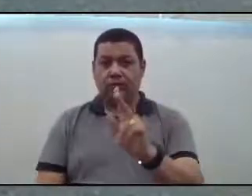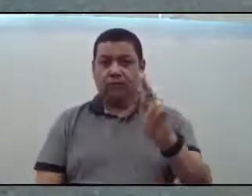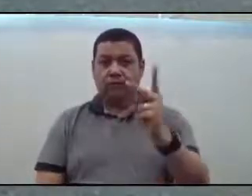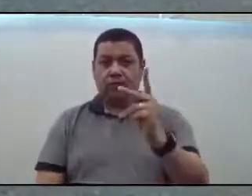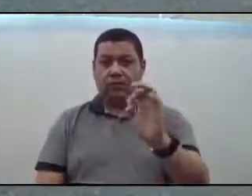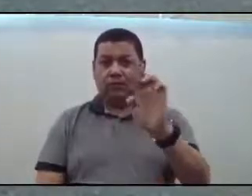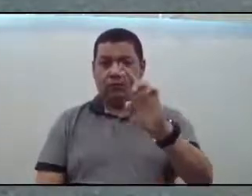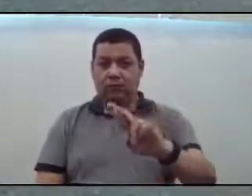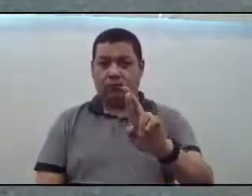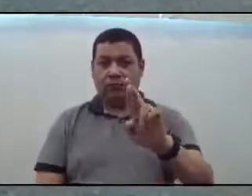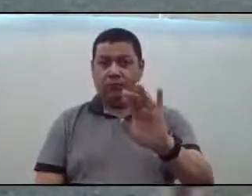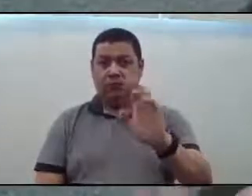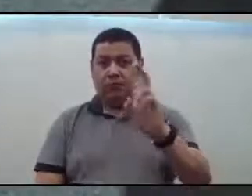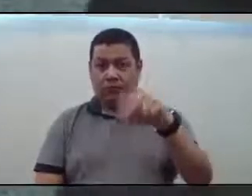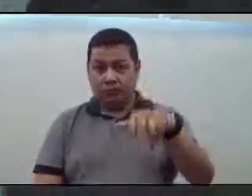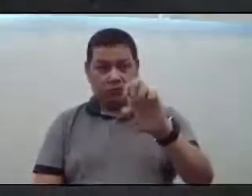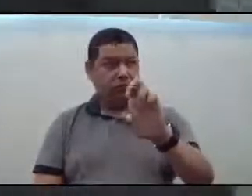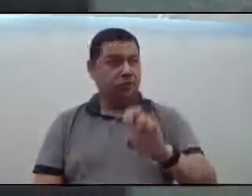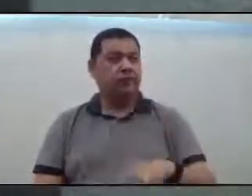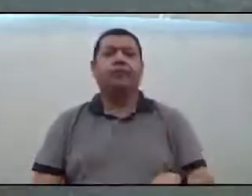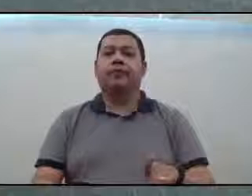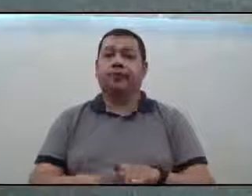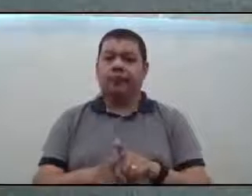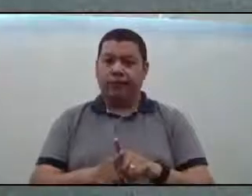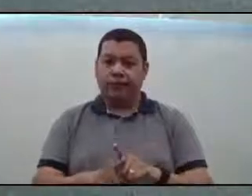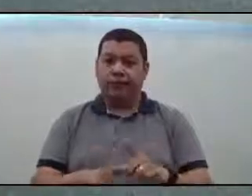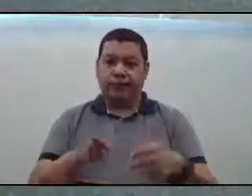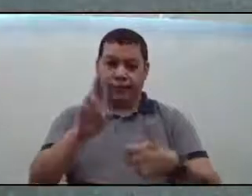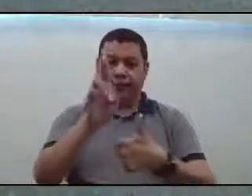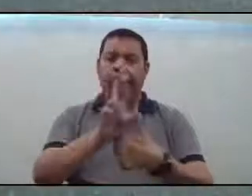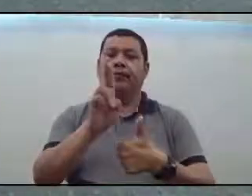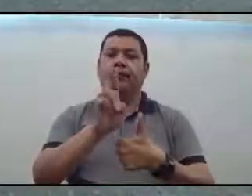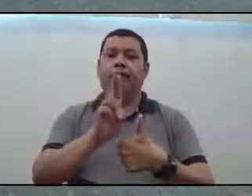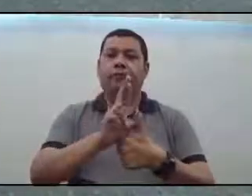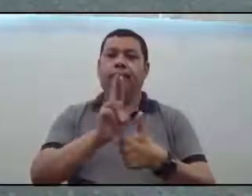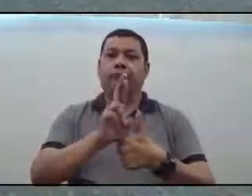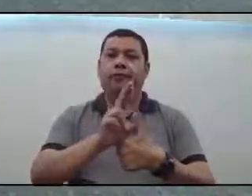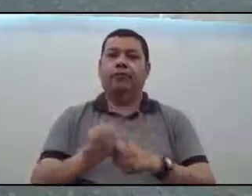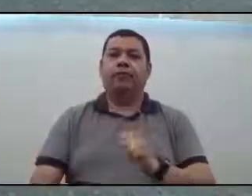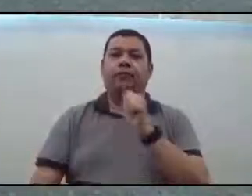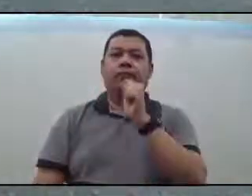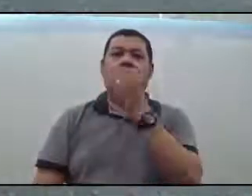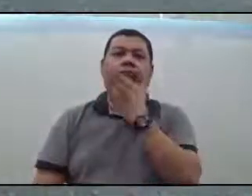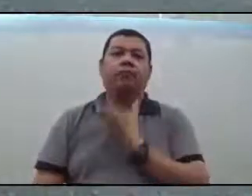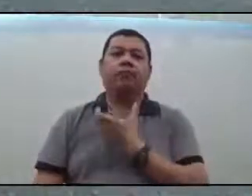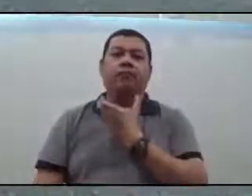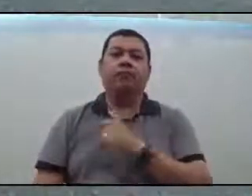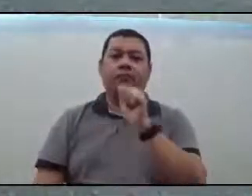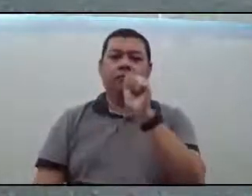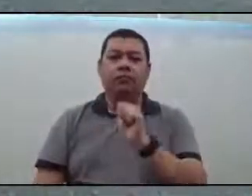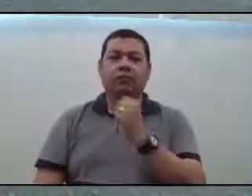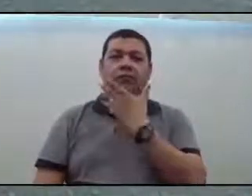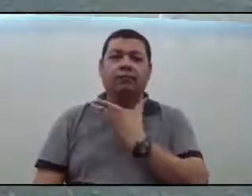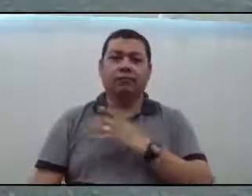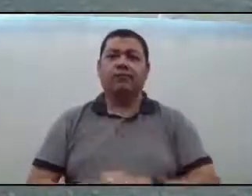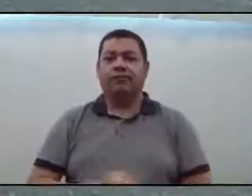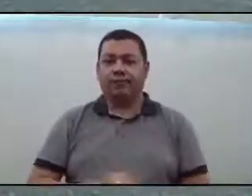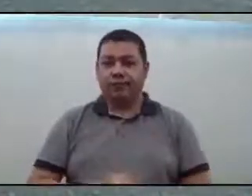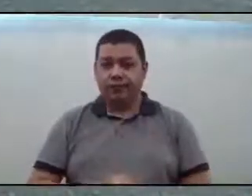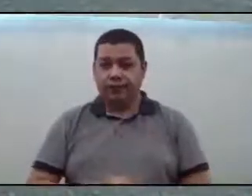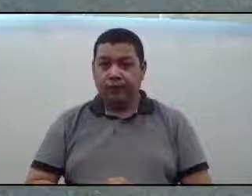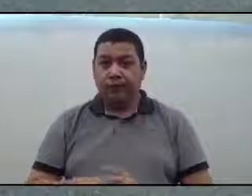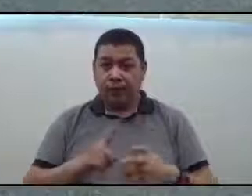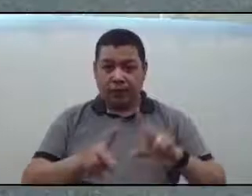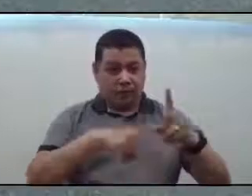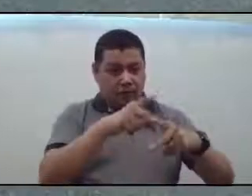Abidiel, procurador dessa casa de lei, sobre a inauguração, né, do novo prédio, da